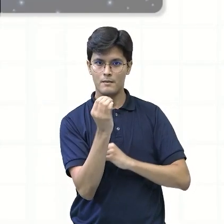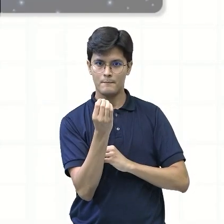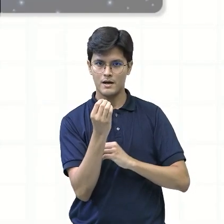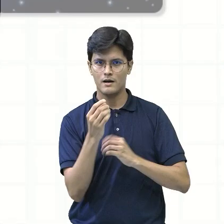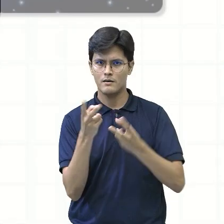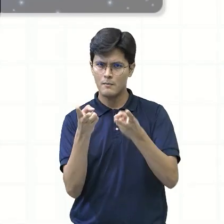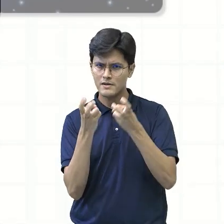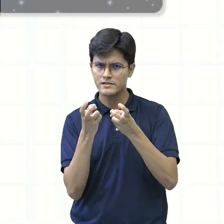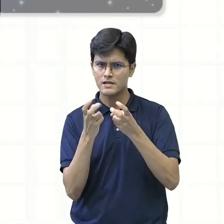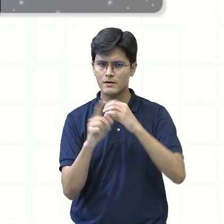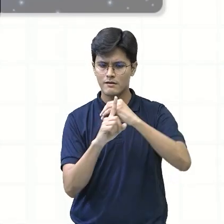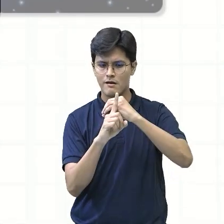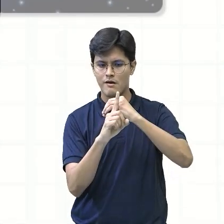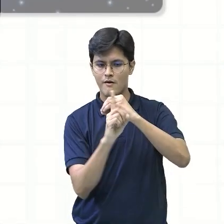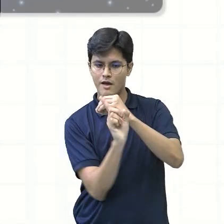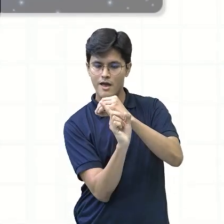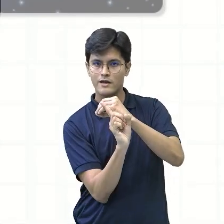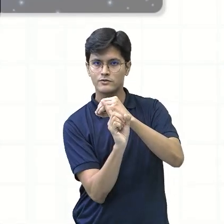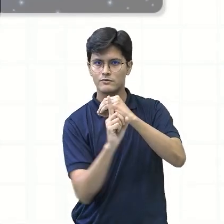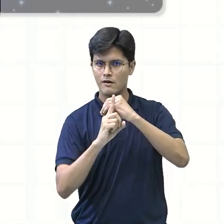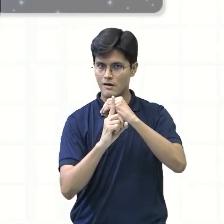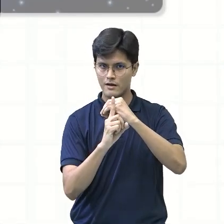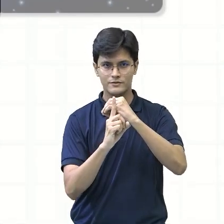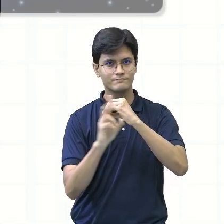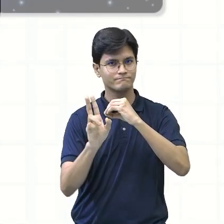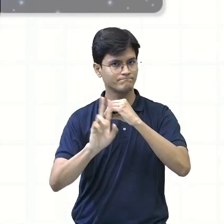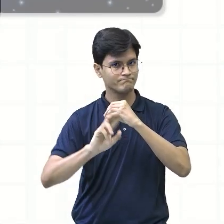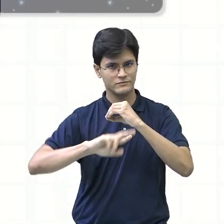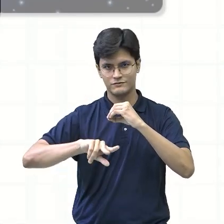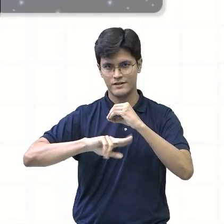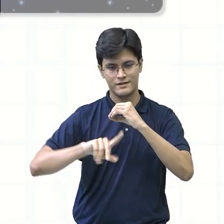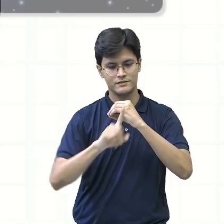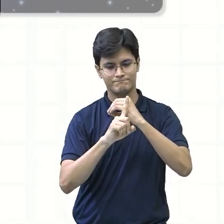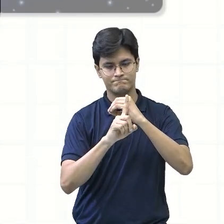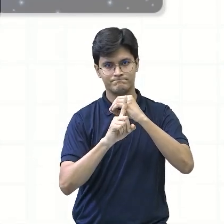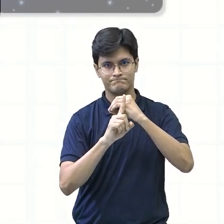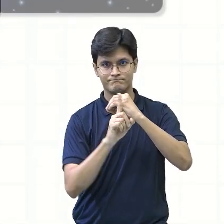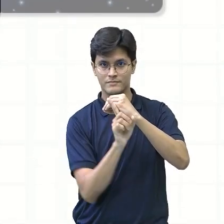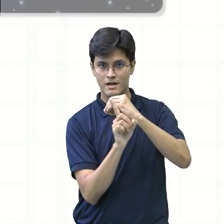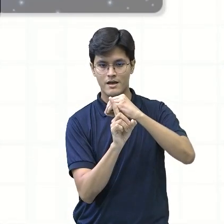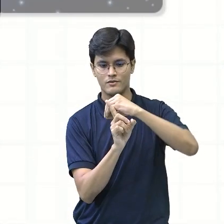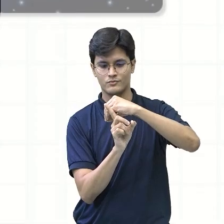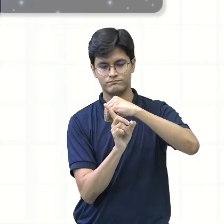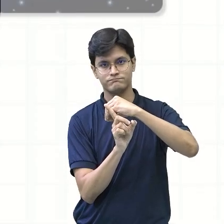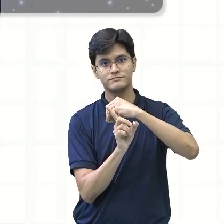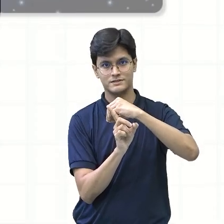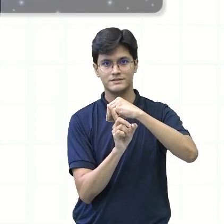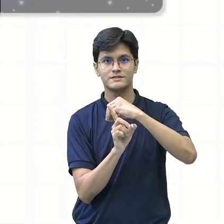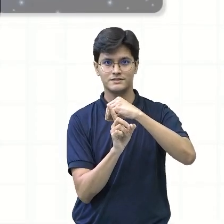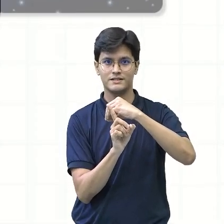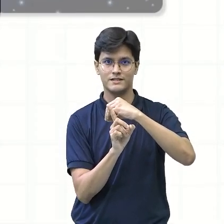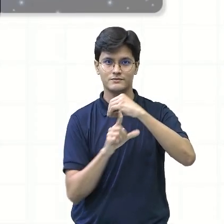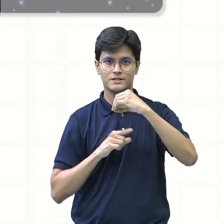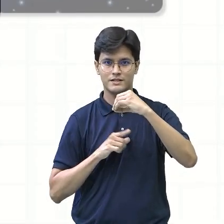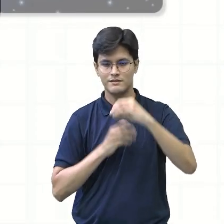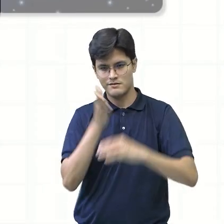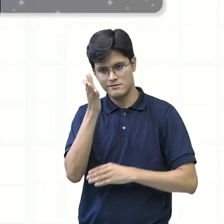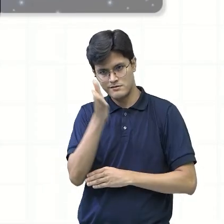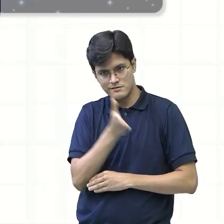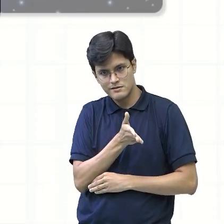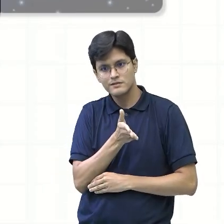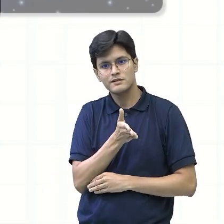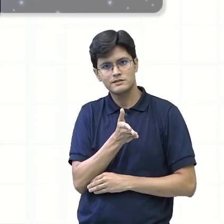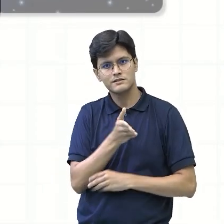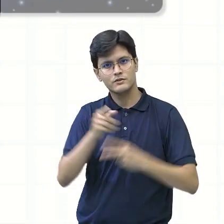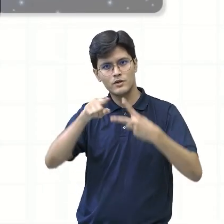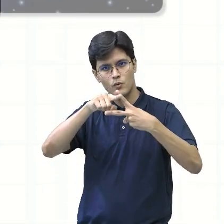nas imagens. A gente imagina que o nosso planeta está retinho, mas não, ele está sofrendo uma inclinação, e esse ângulo aí,